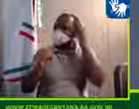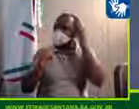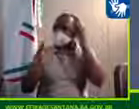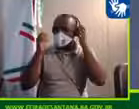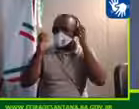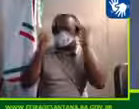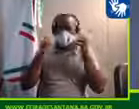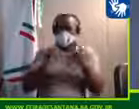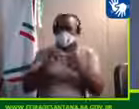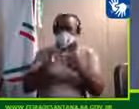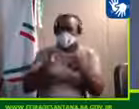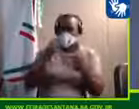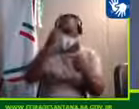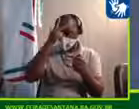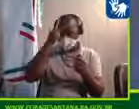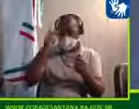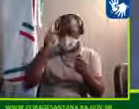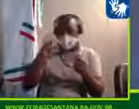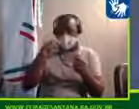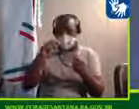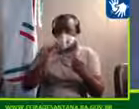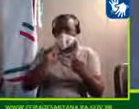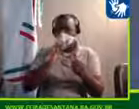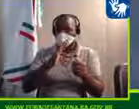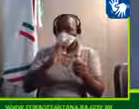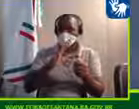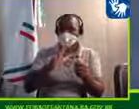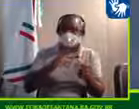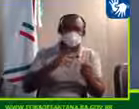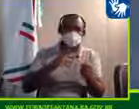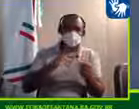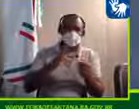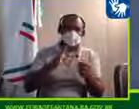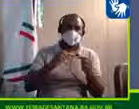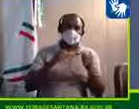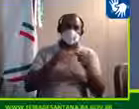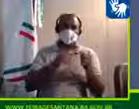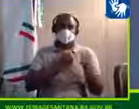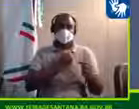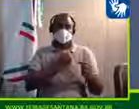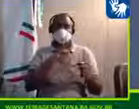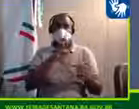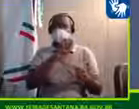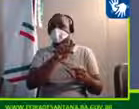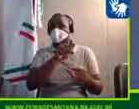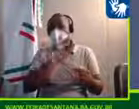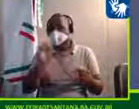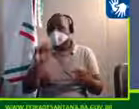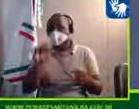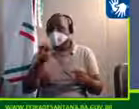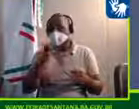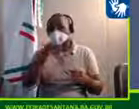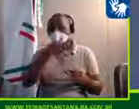5.893 casos confirmados, casos ativos